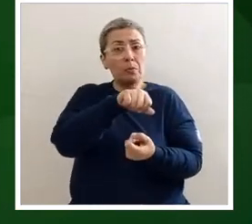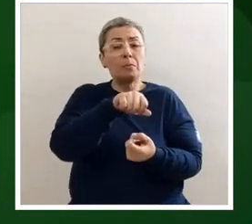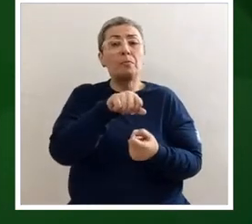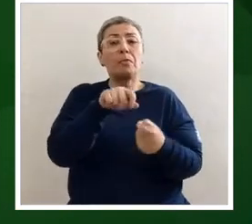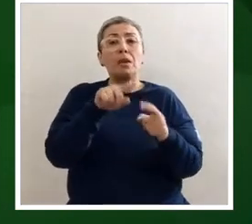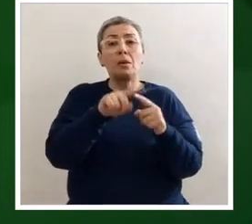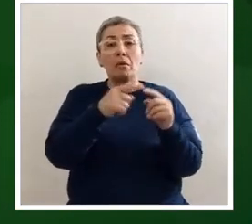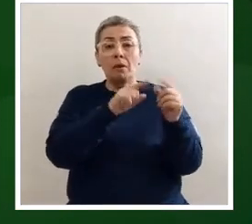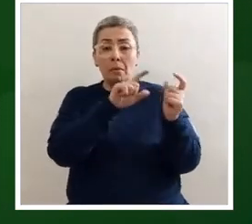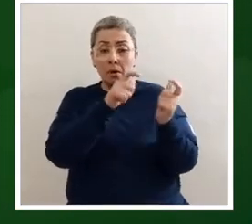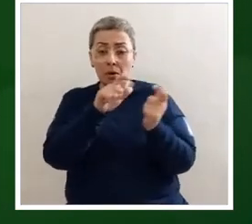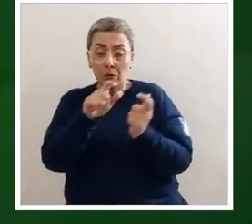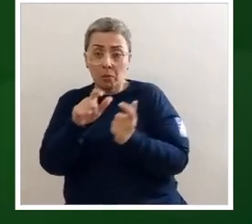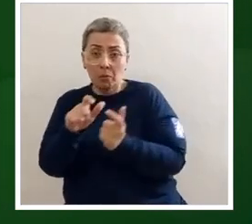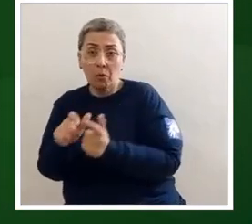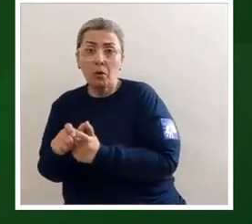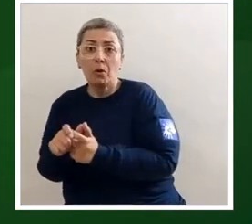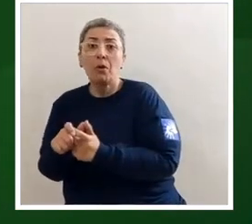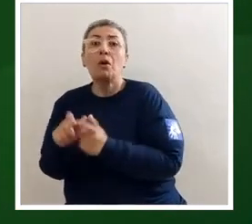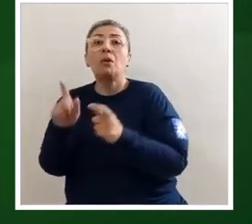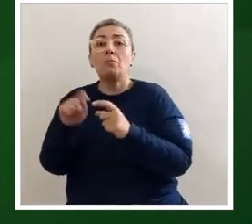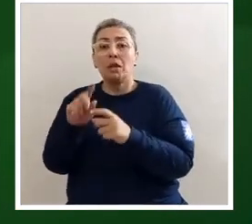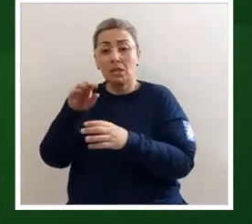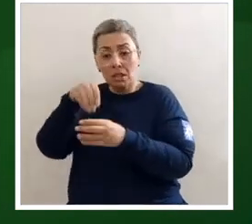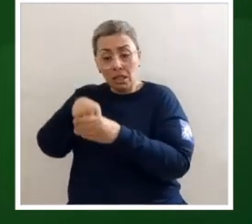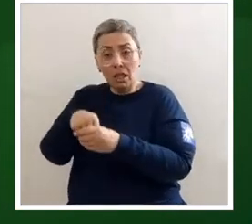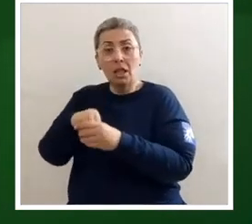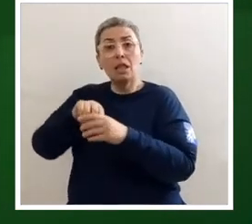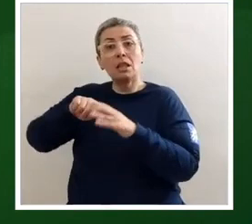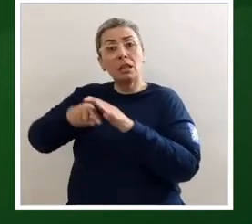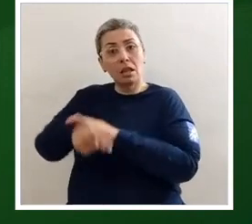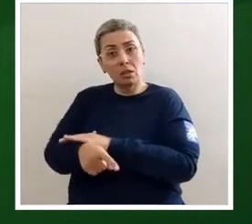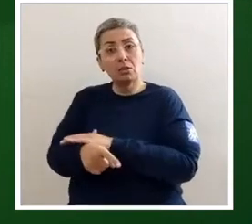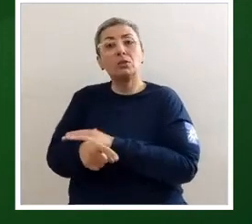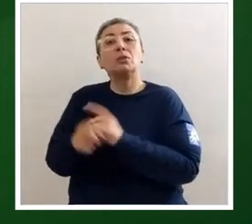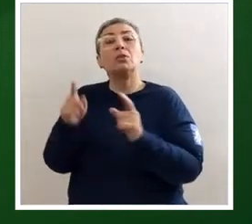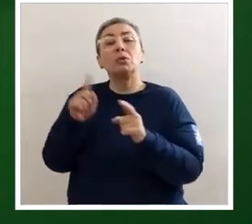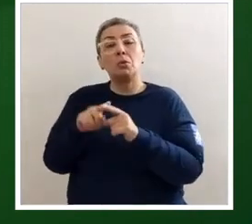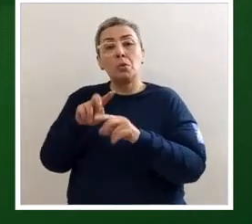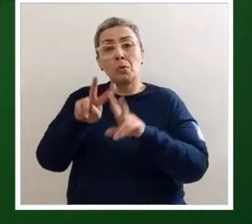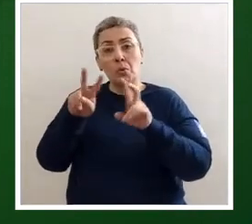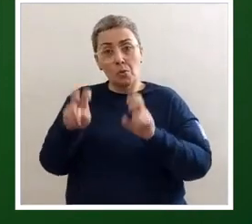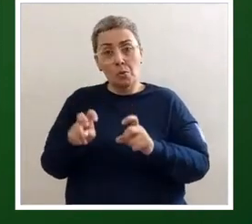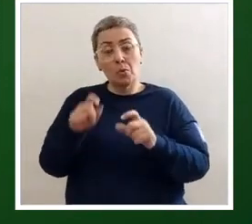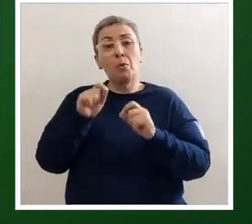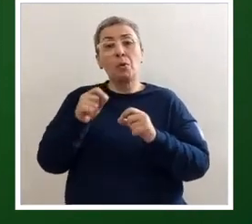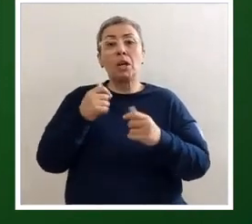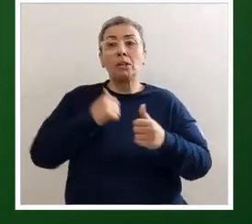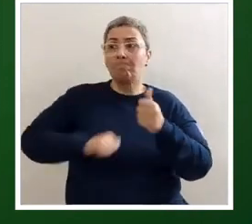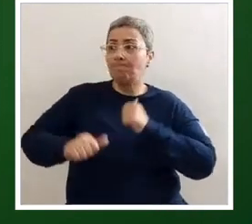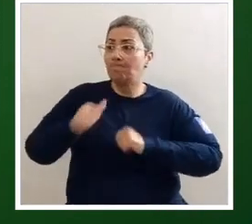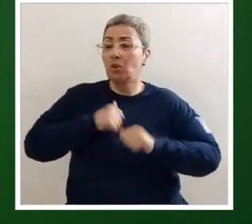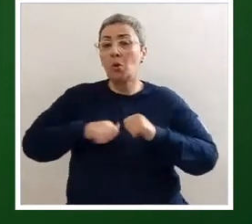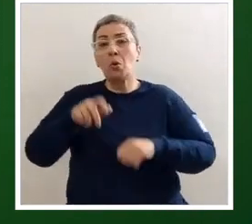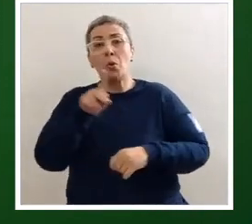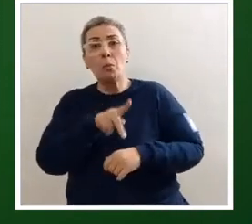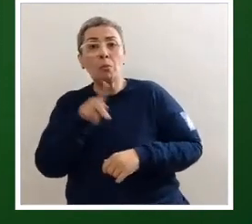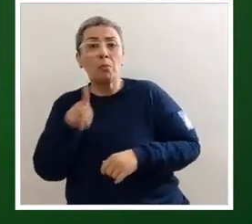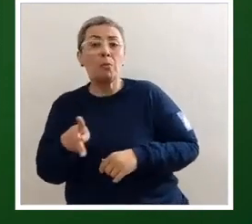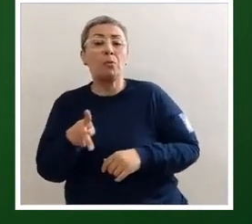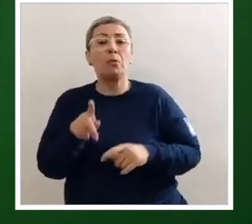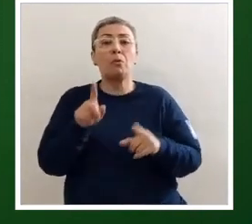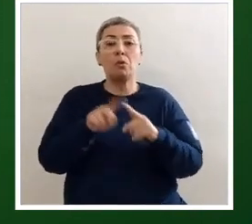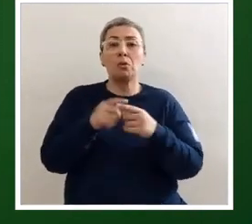para uma situação que vai chegando cada vez mais para aquelas questões que afligem os professores né